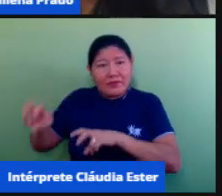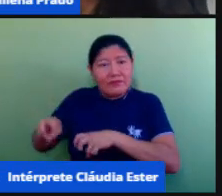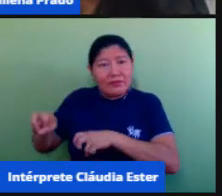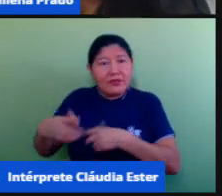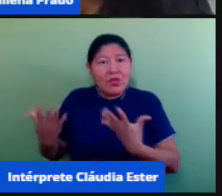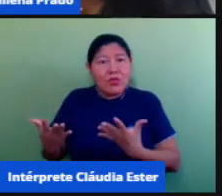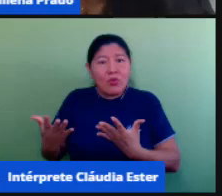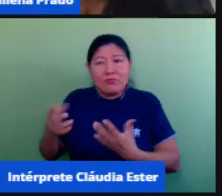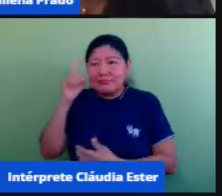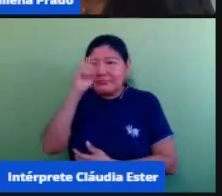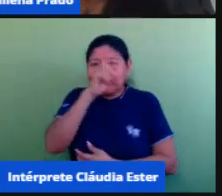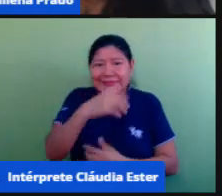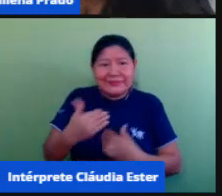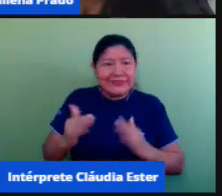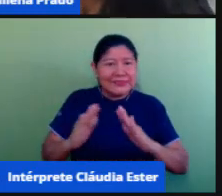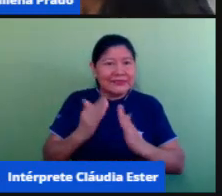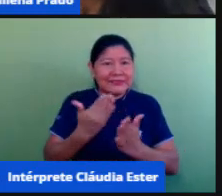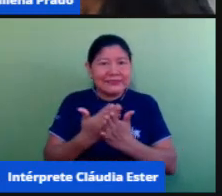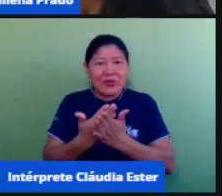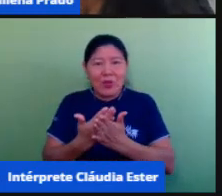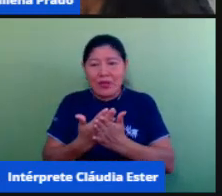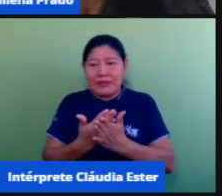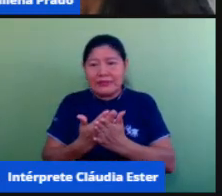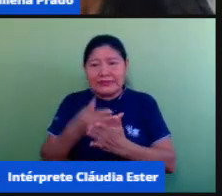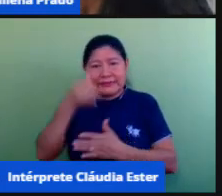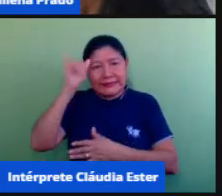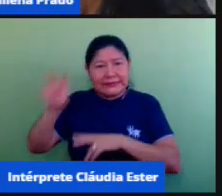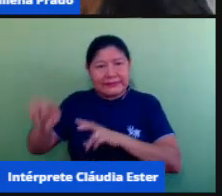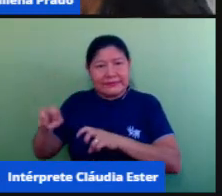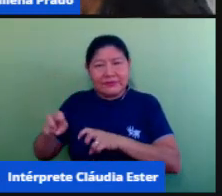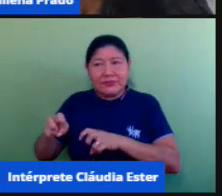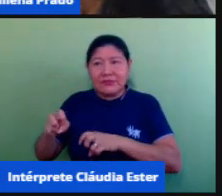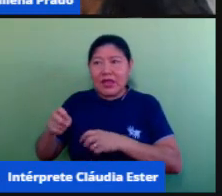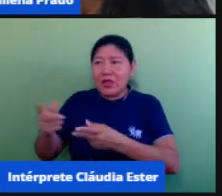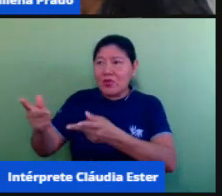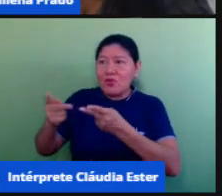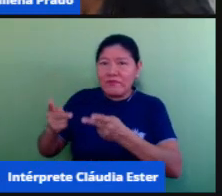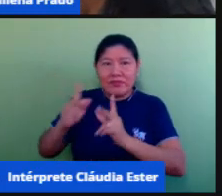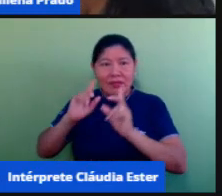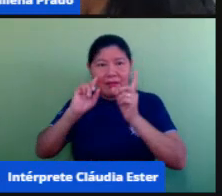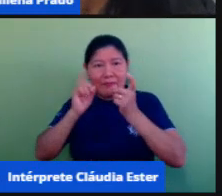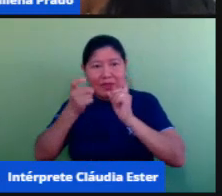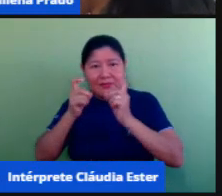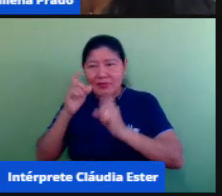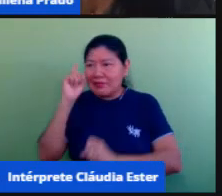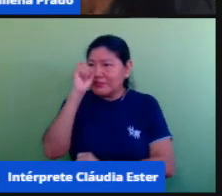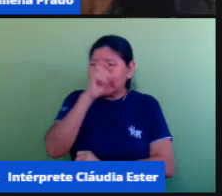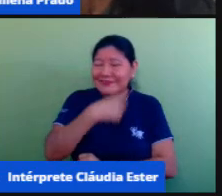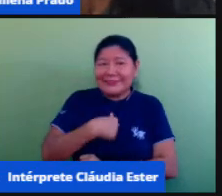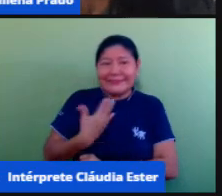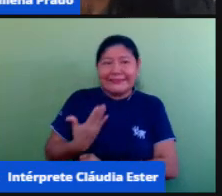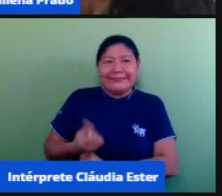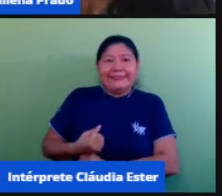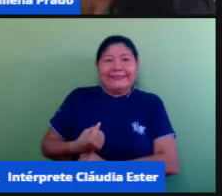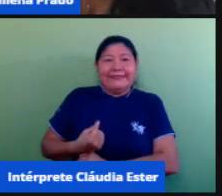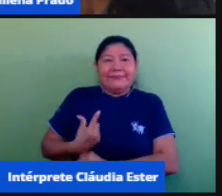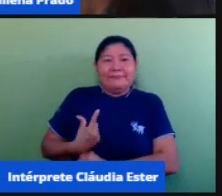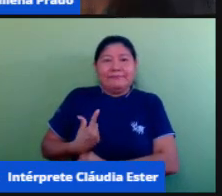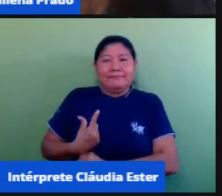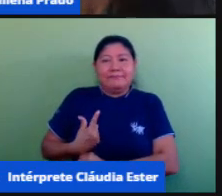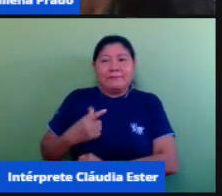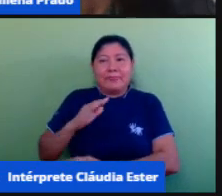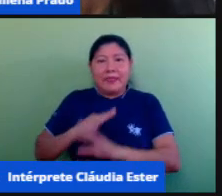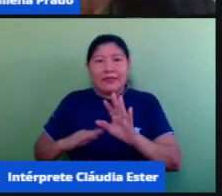sabe da dificuldade numa escola rural, às vezes, de chamar um pai para ir até a escola. Ele sai da propriedade no dia